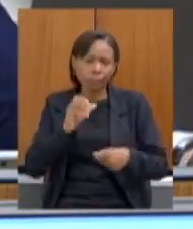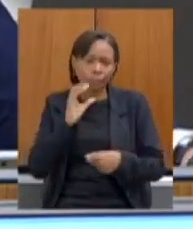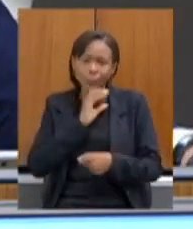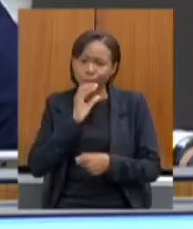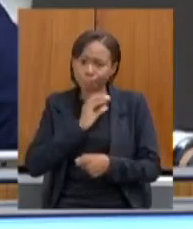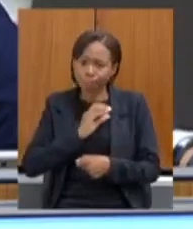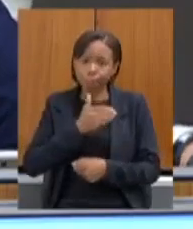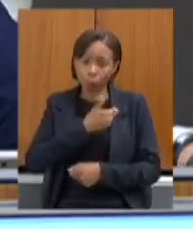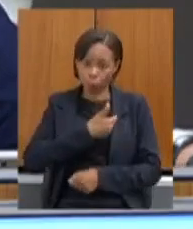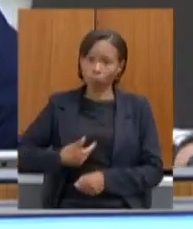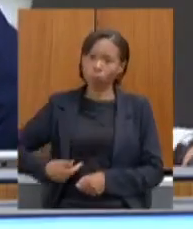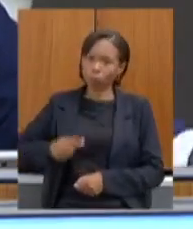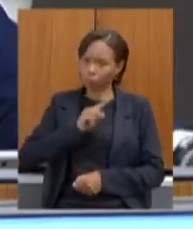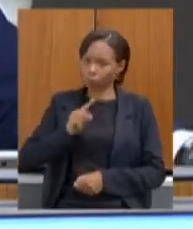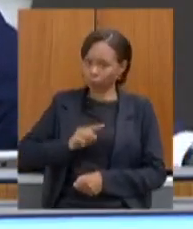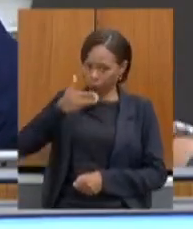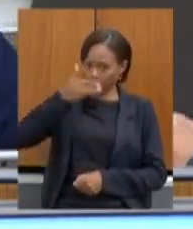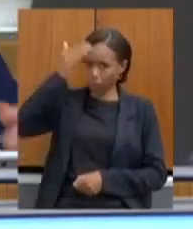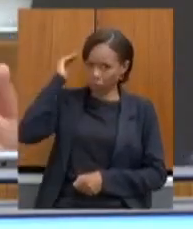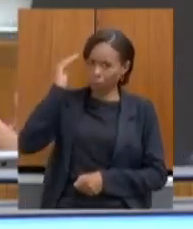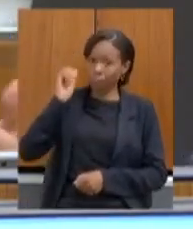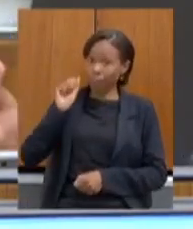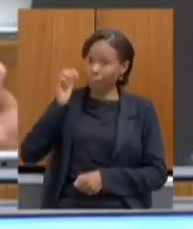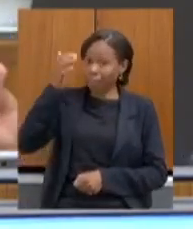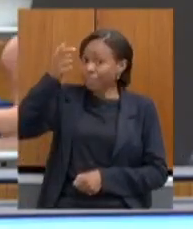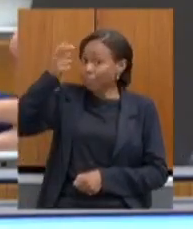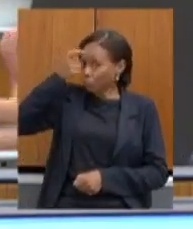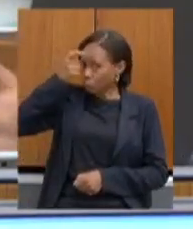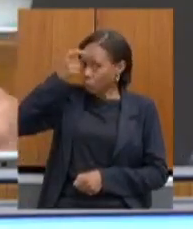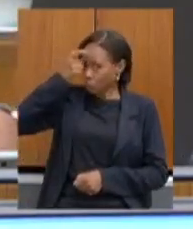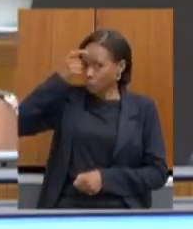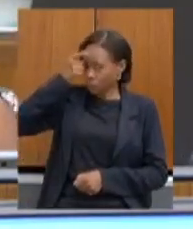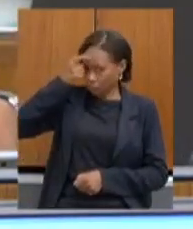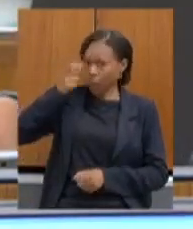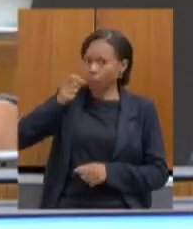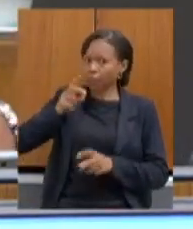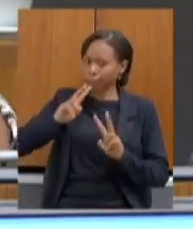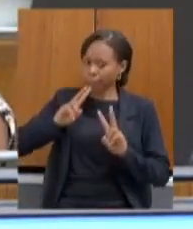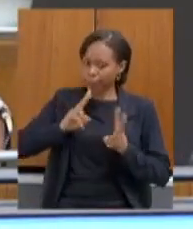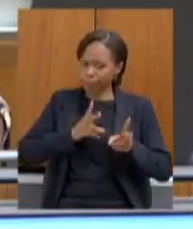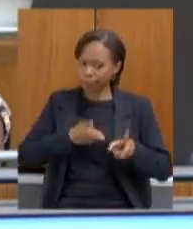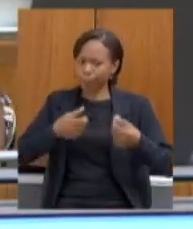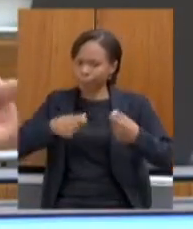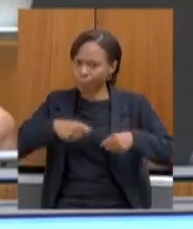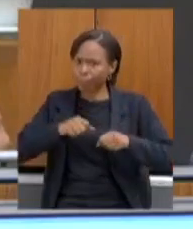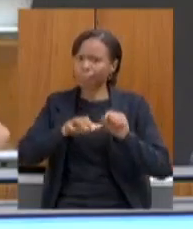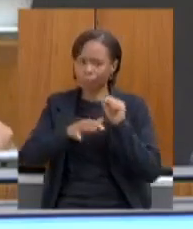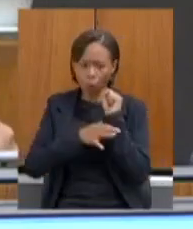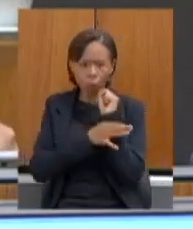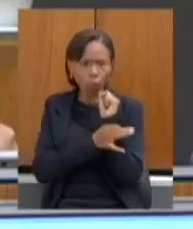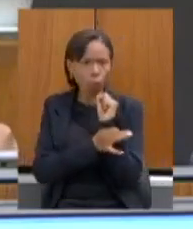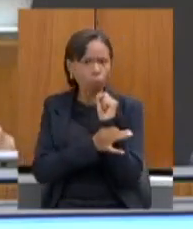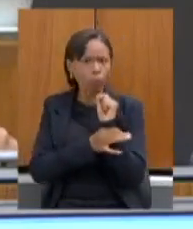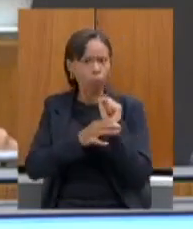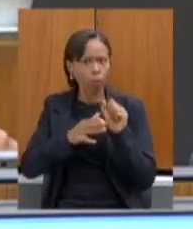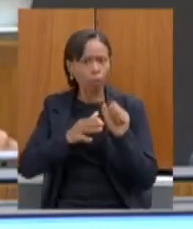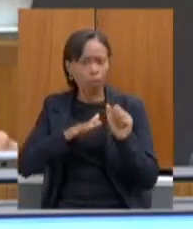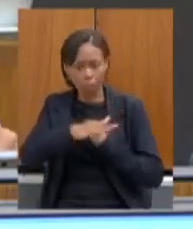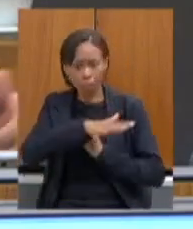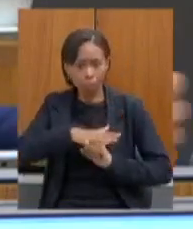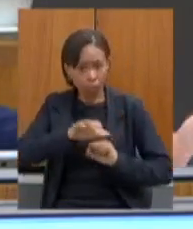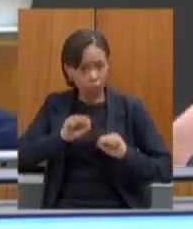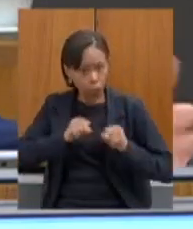tem essa consciência muito clara de que nós precisamos estar sempre reforçando a nossa segurança pública, e